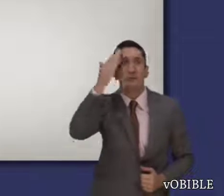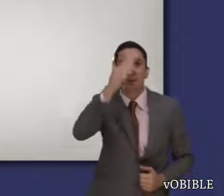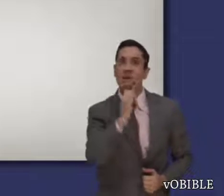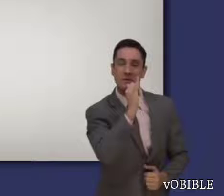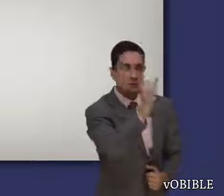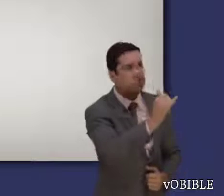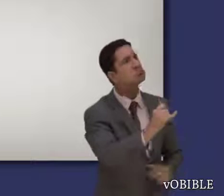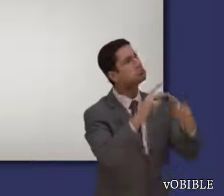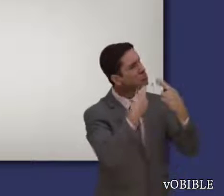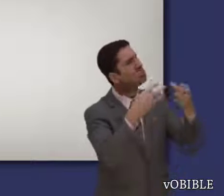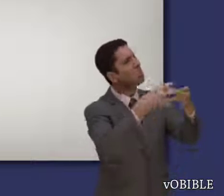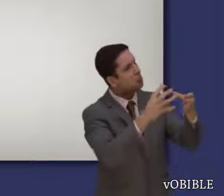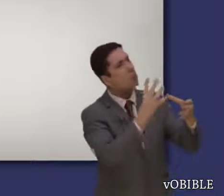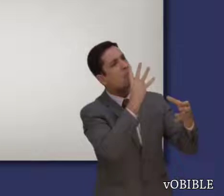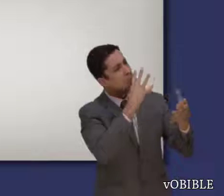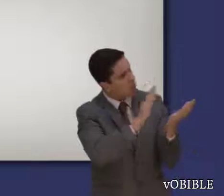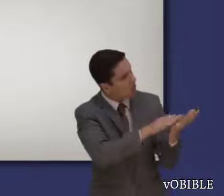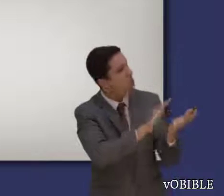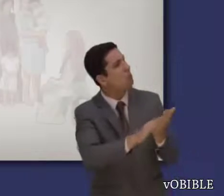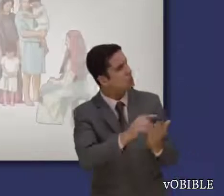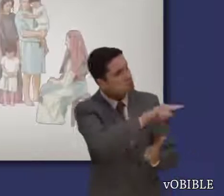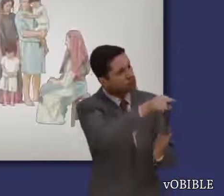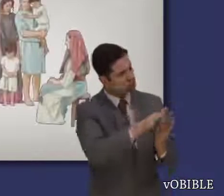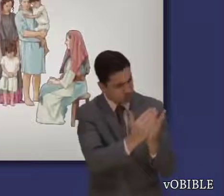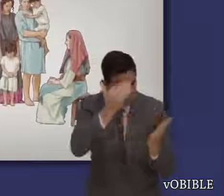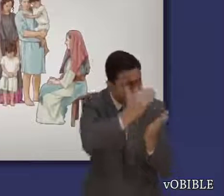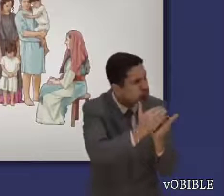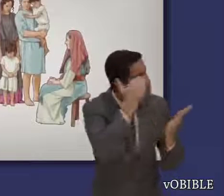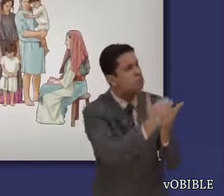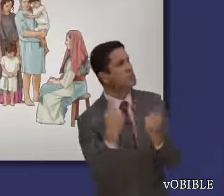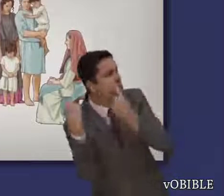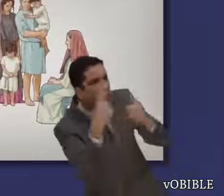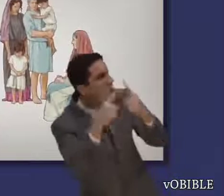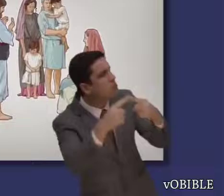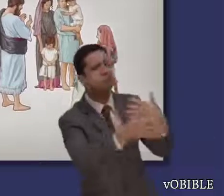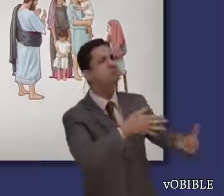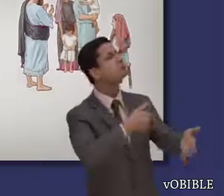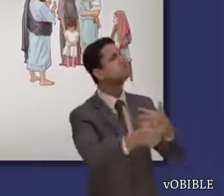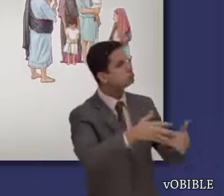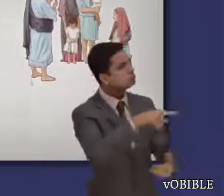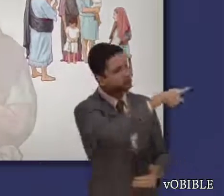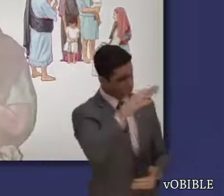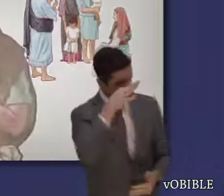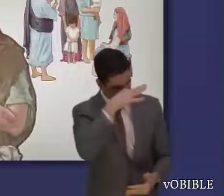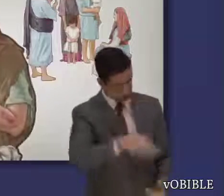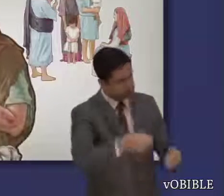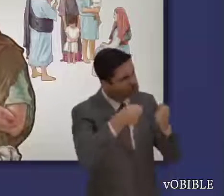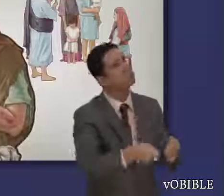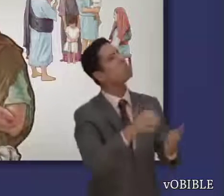capítulos. No capítulo 1, Paulo elogia a congregação pela forma como eles aceitaram a palavra de Deus